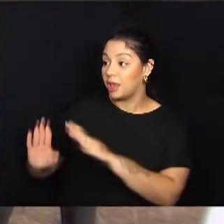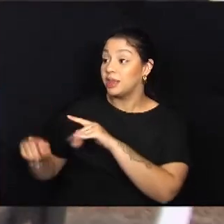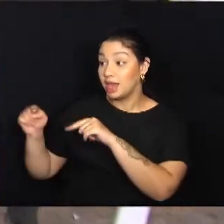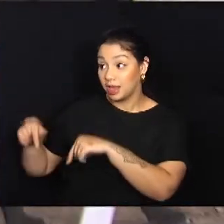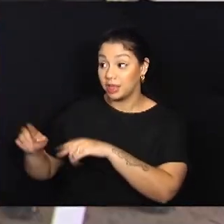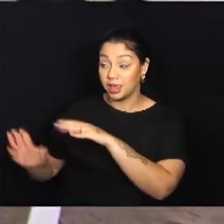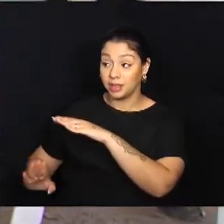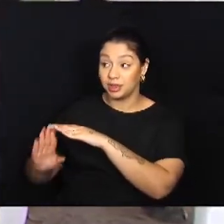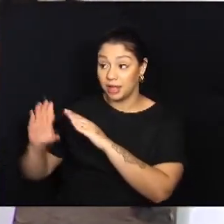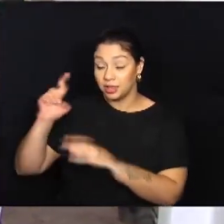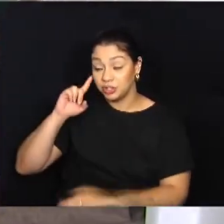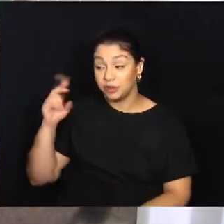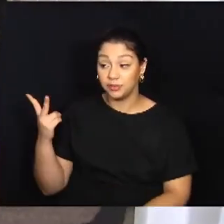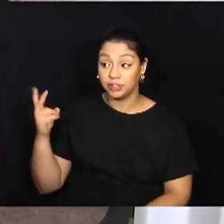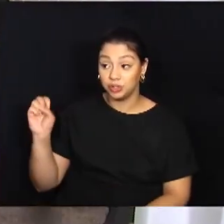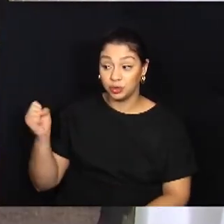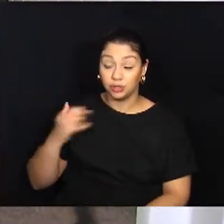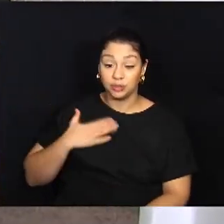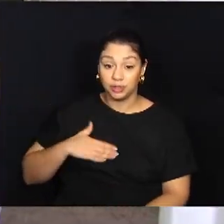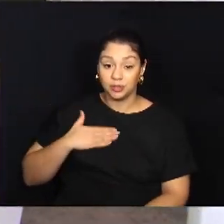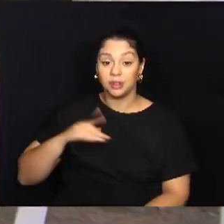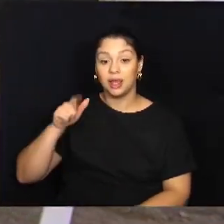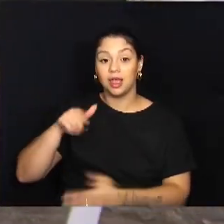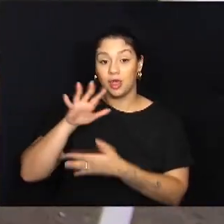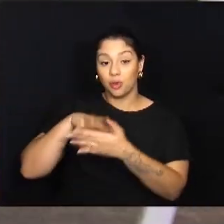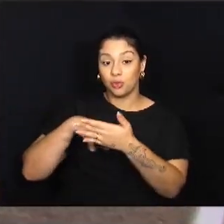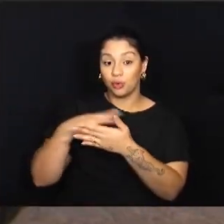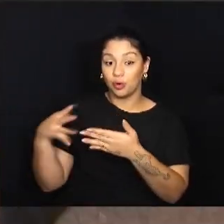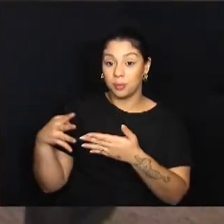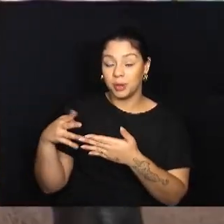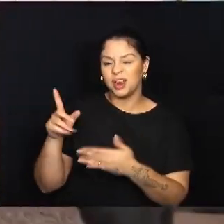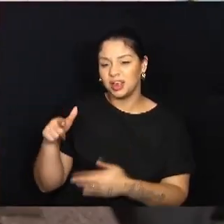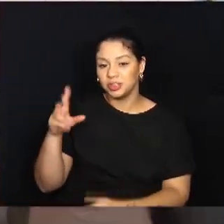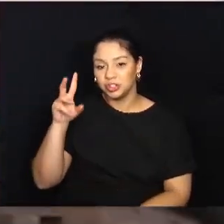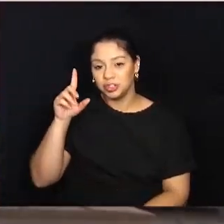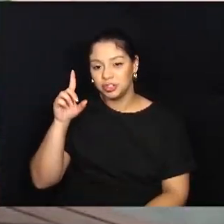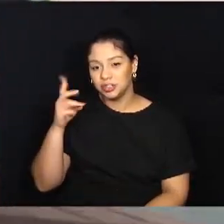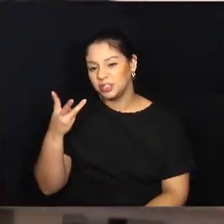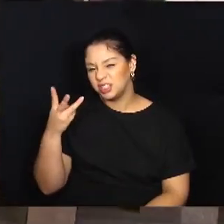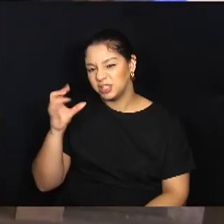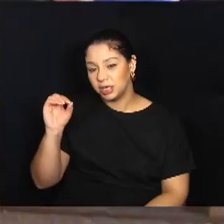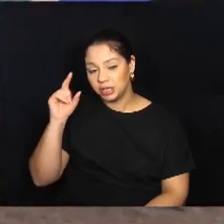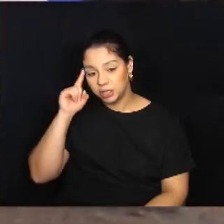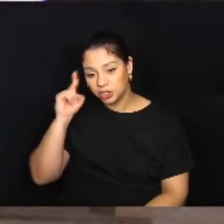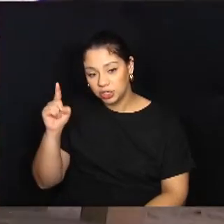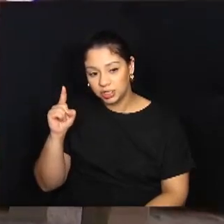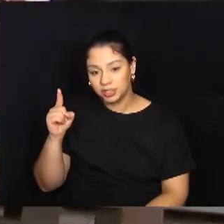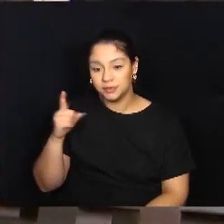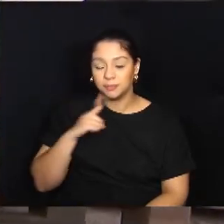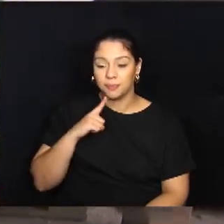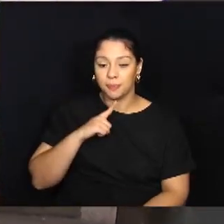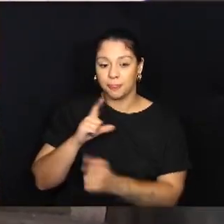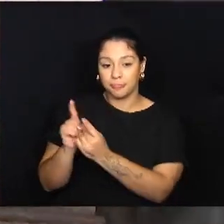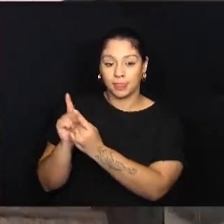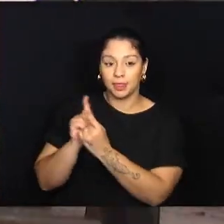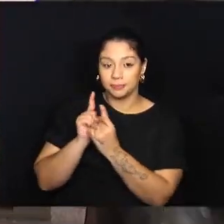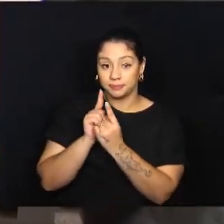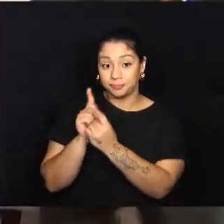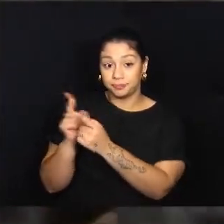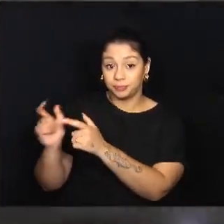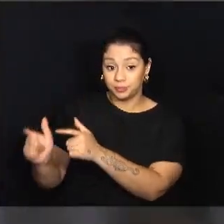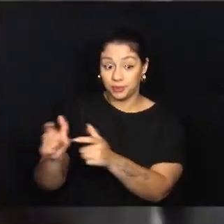Tá. Isso é um cronograma que a gente faz, normalmente de 30 dias da clínica, dos consultórios, da clínica em cada